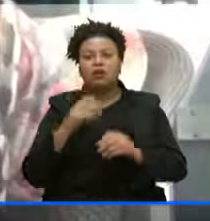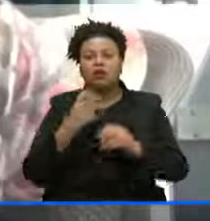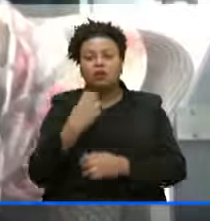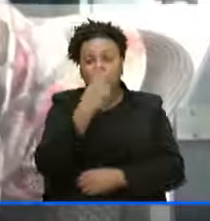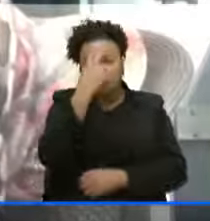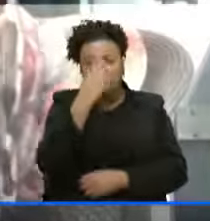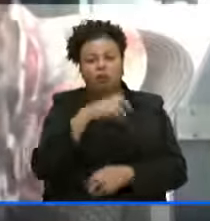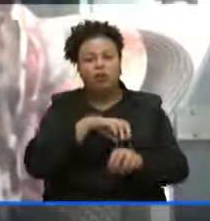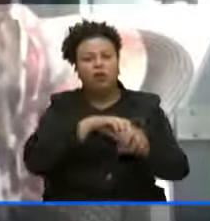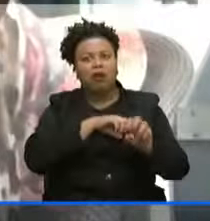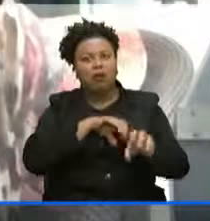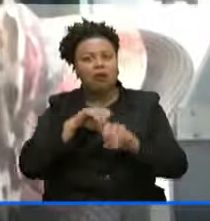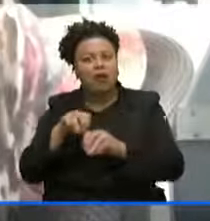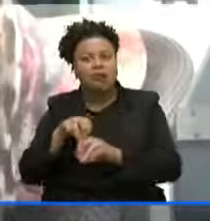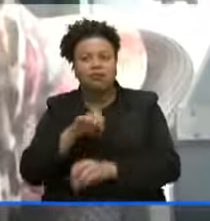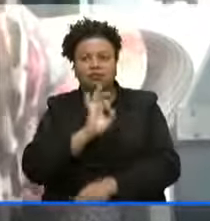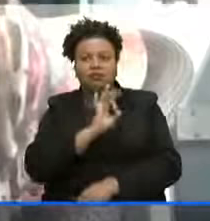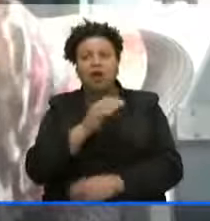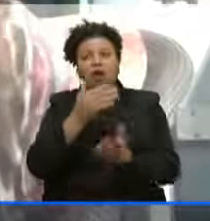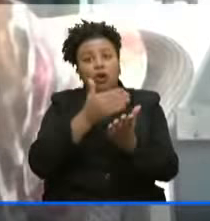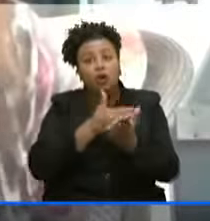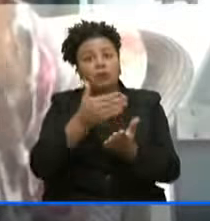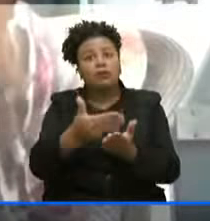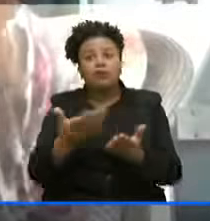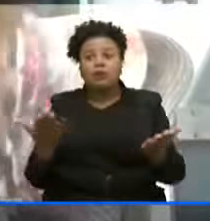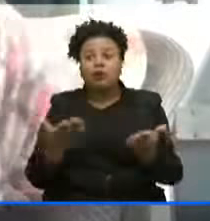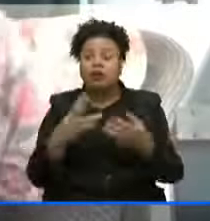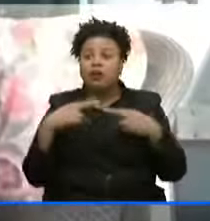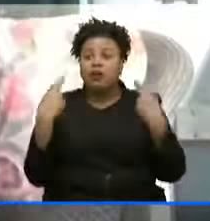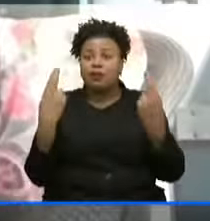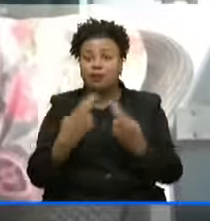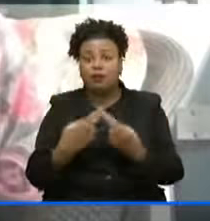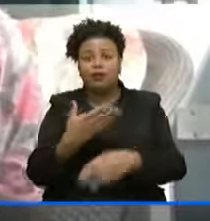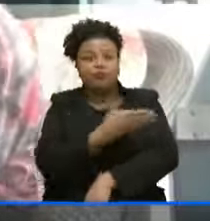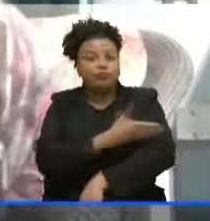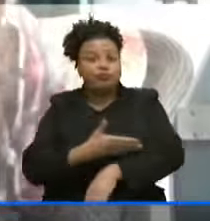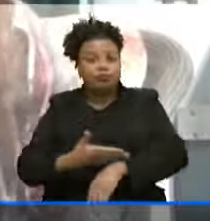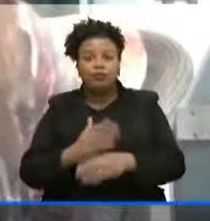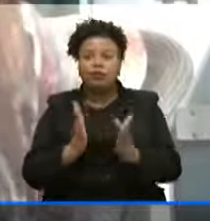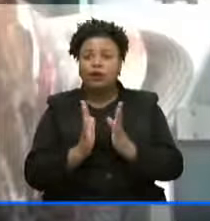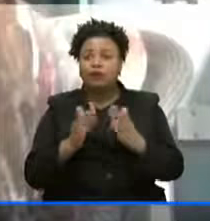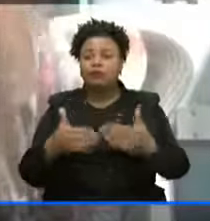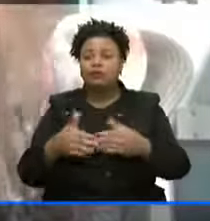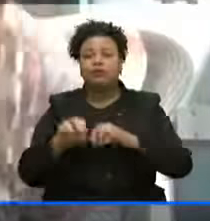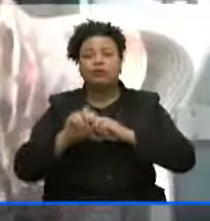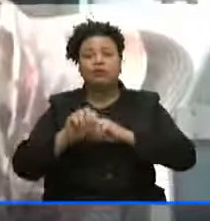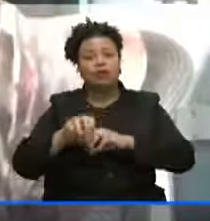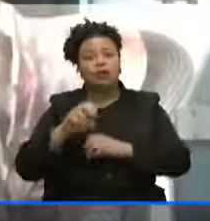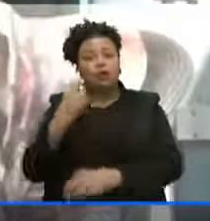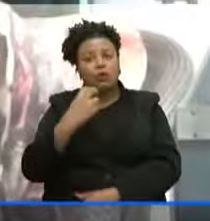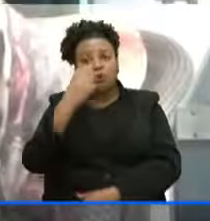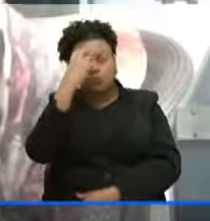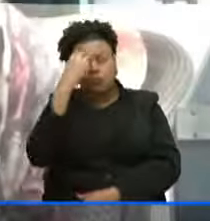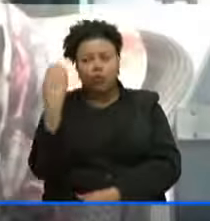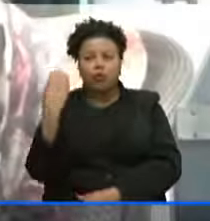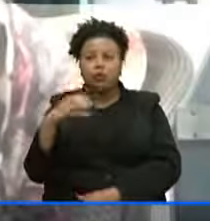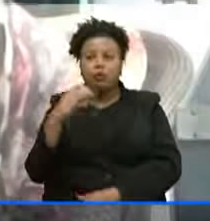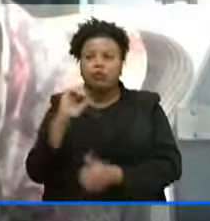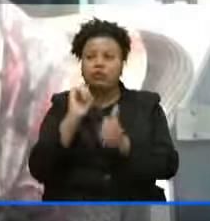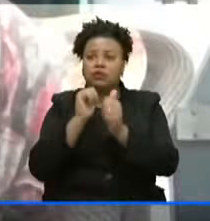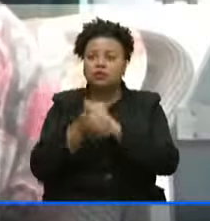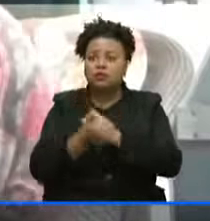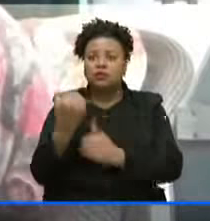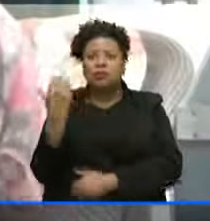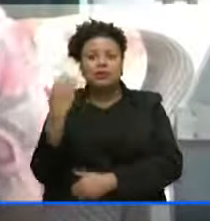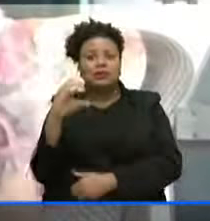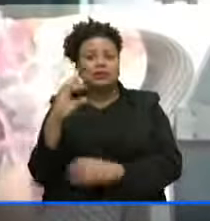né, deputado Issur? Estamos começando a nossa reunião ordinária da Comissão de Educação, Cultura, Desporto, Ciência e Tecnologia, na